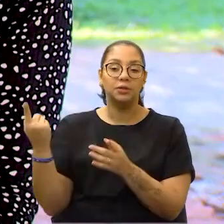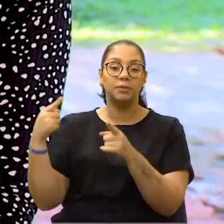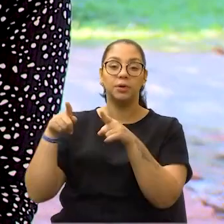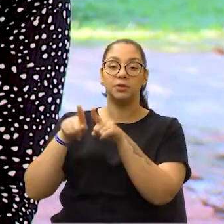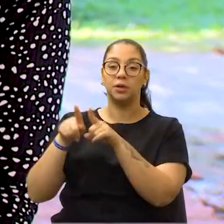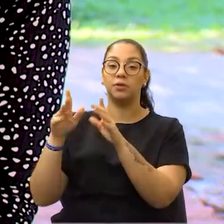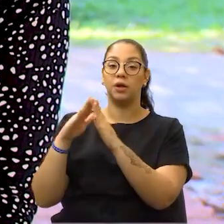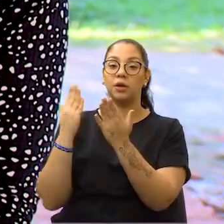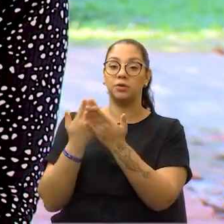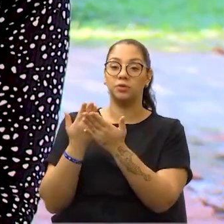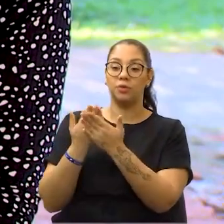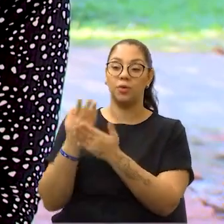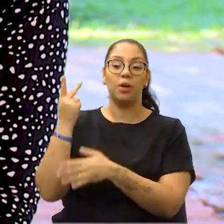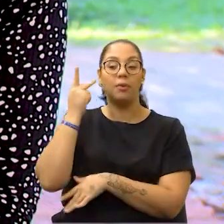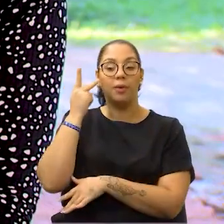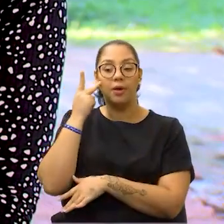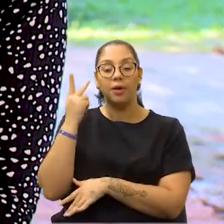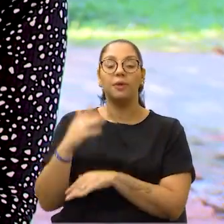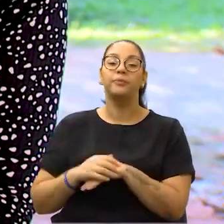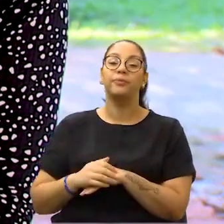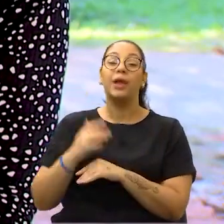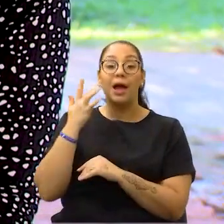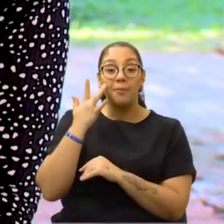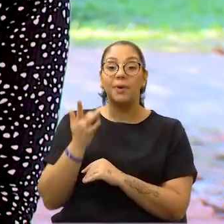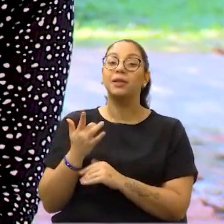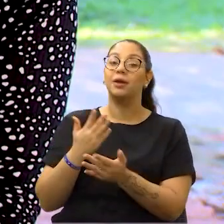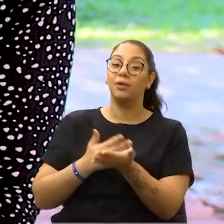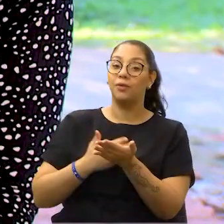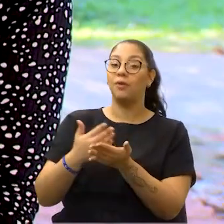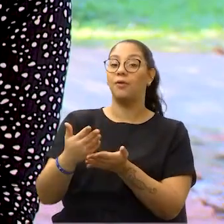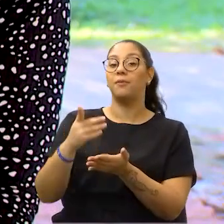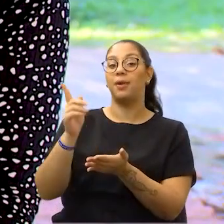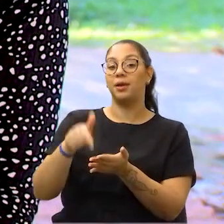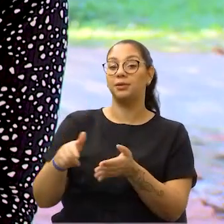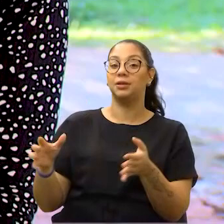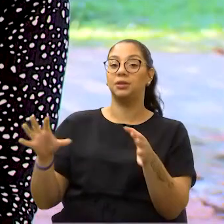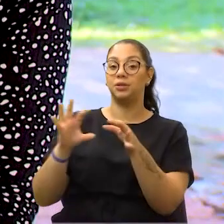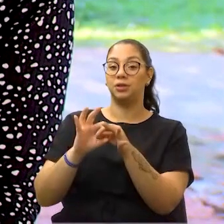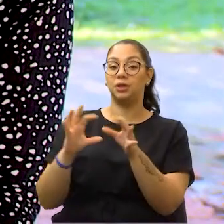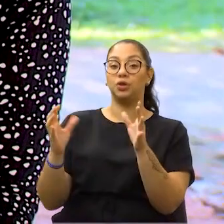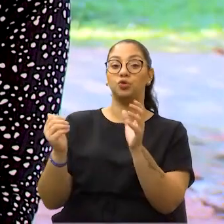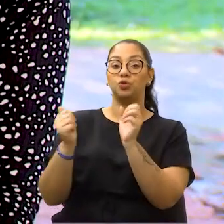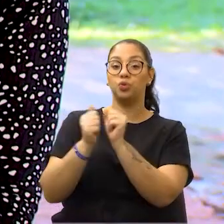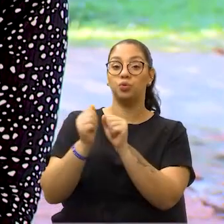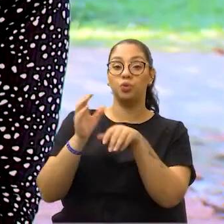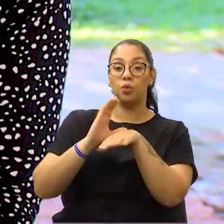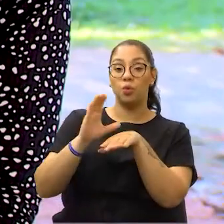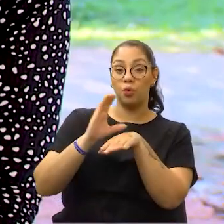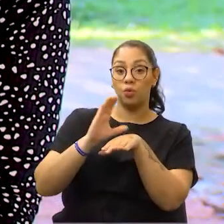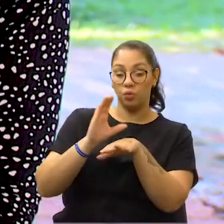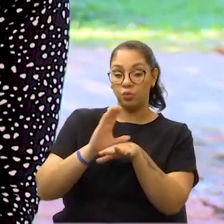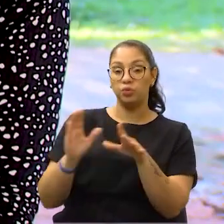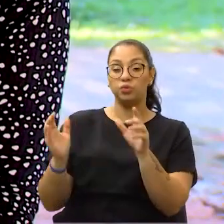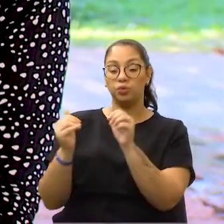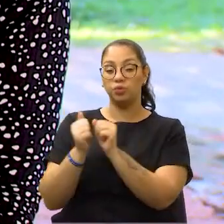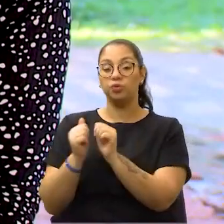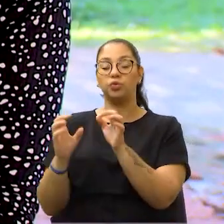gente está buscando uma parceria com a Escola Paulista. Amanhã a gente inicia um curso em parceria com o Grupo Pão de